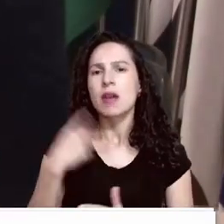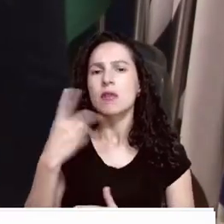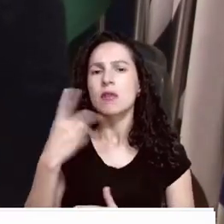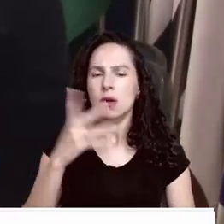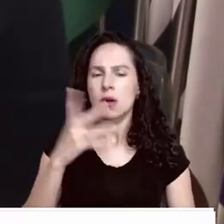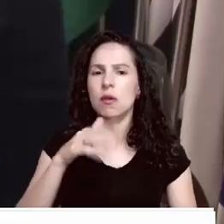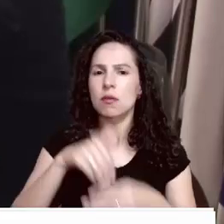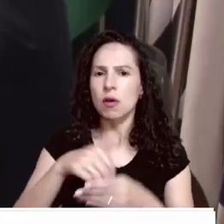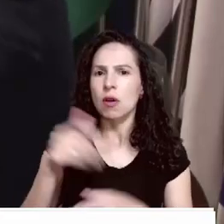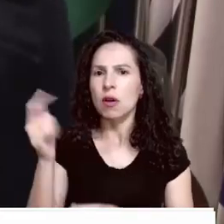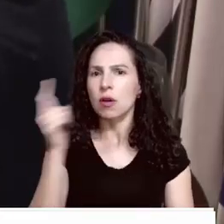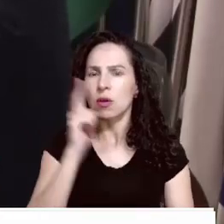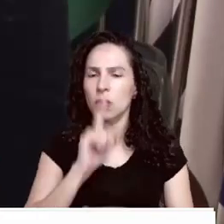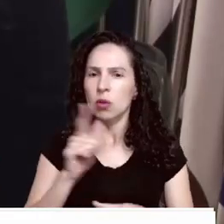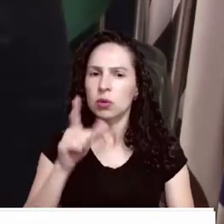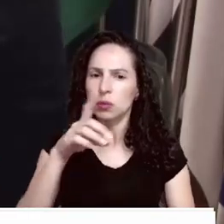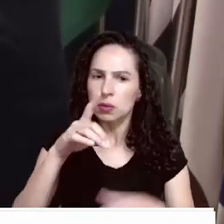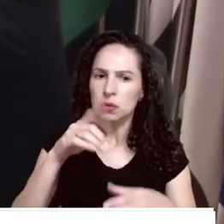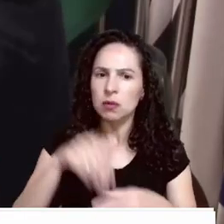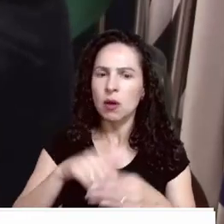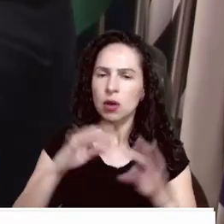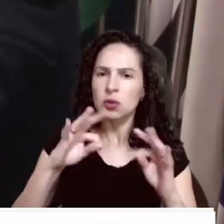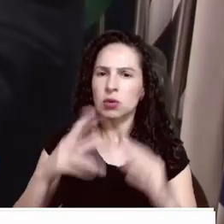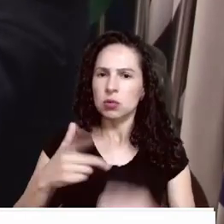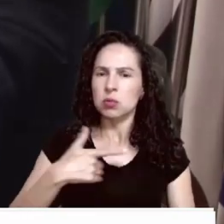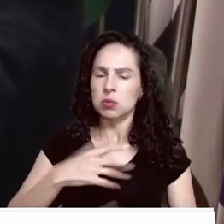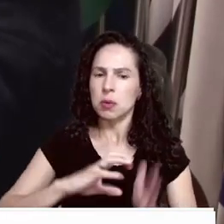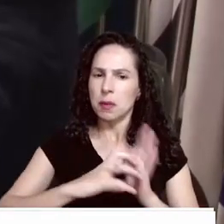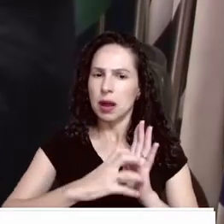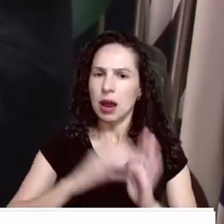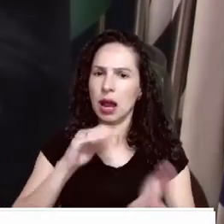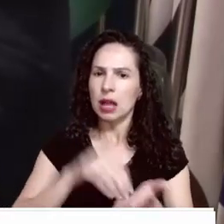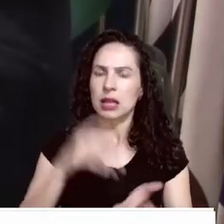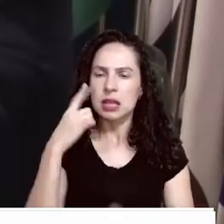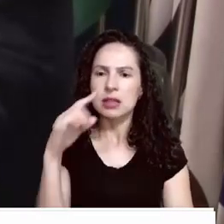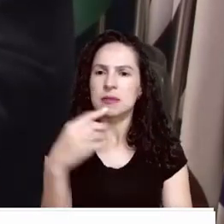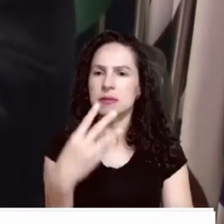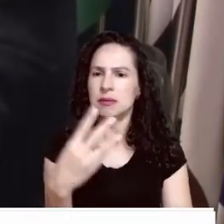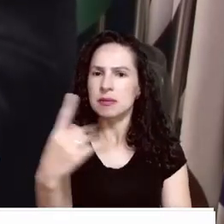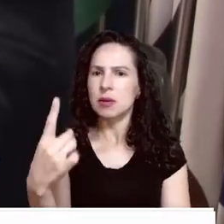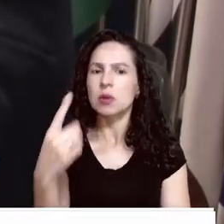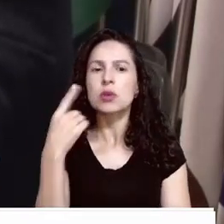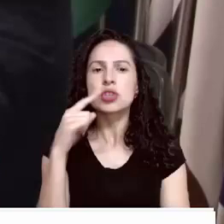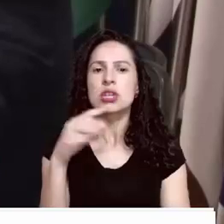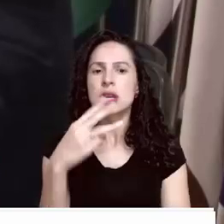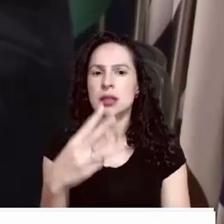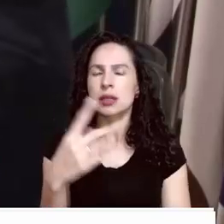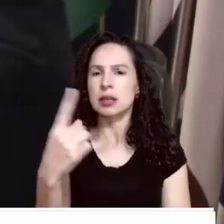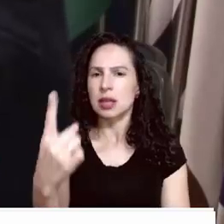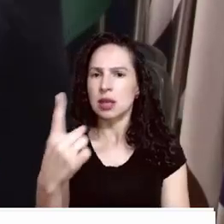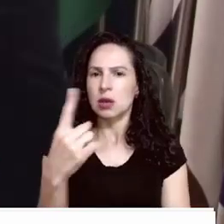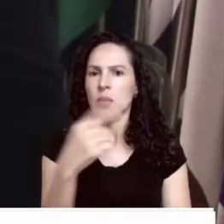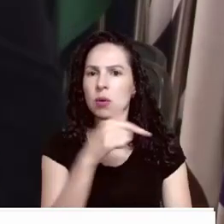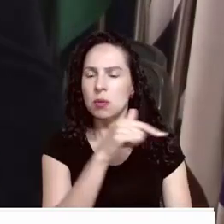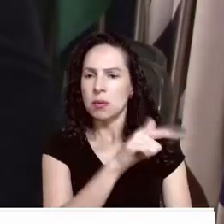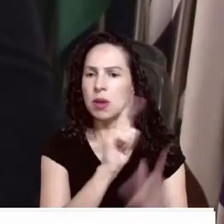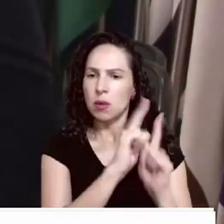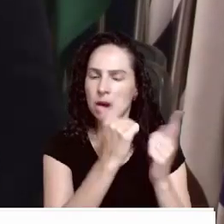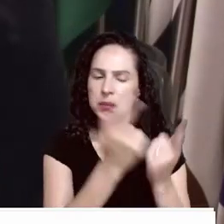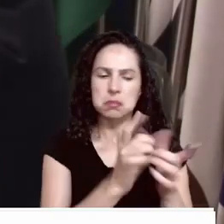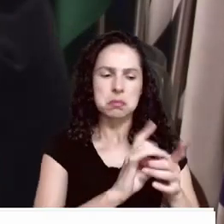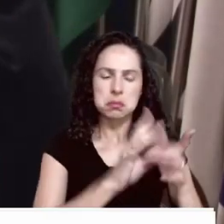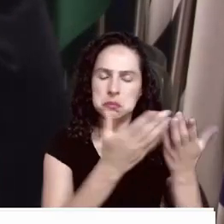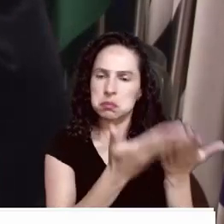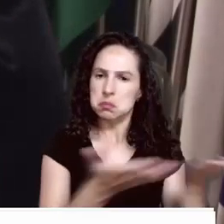democraticamente, respondo pelo meu partido até dia 31. Dia 31, minhas coisas estão lá, meu gabinete está à disposição. Parabéns